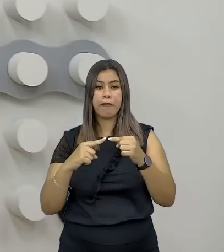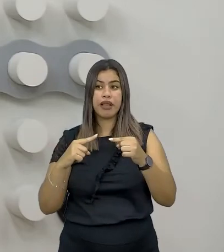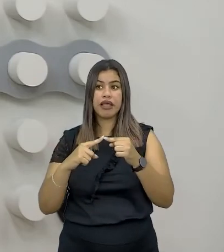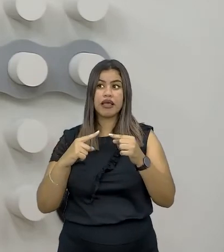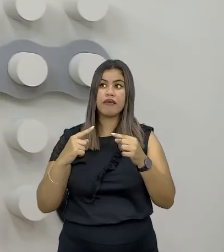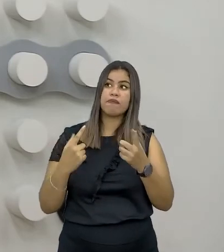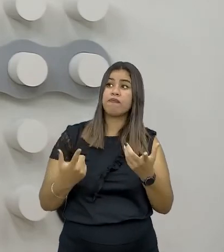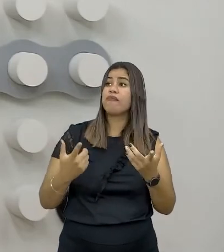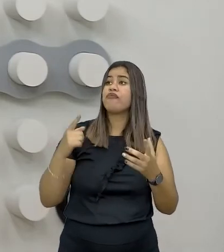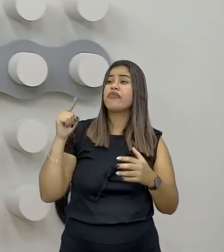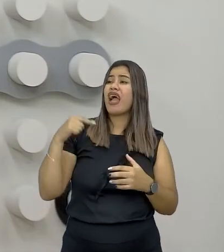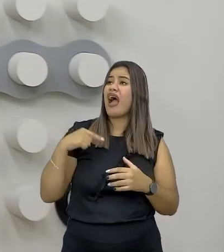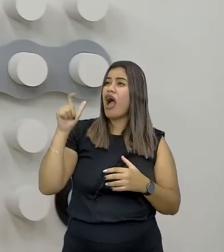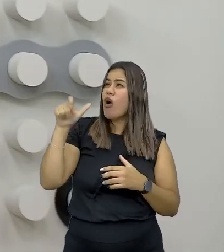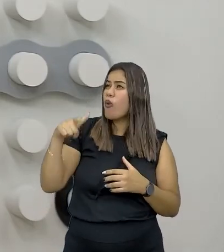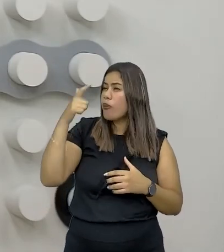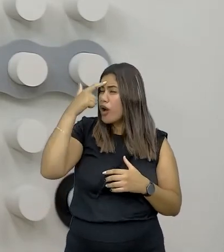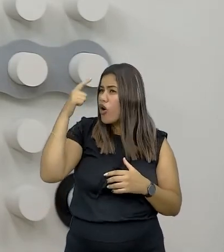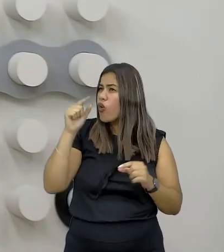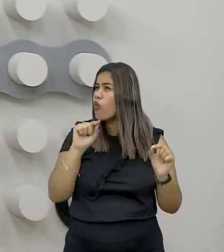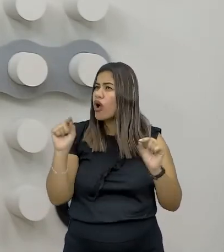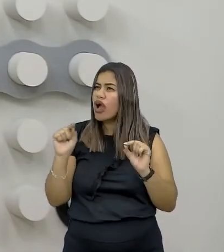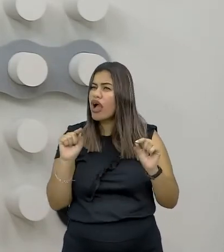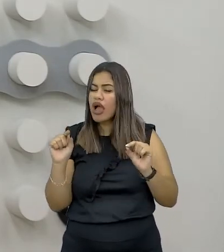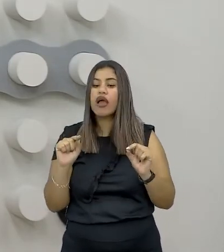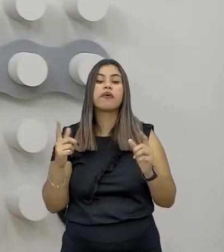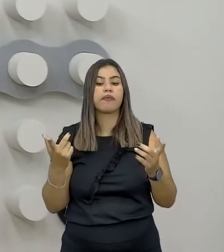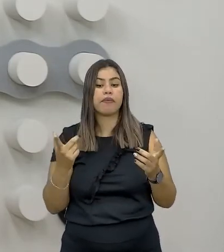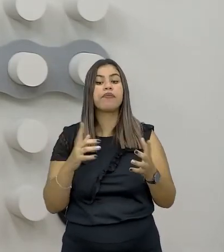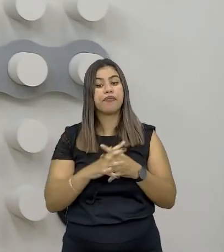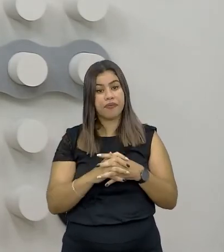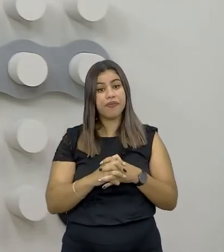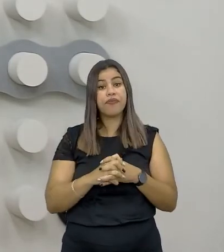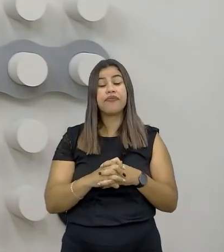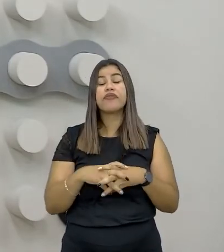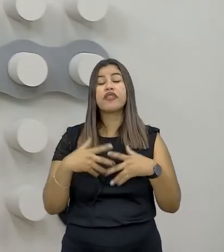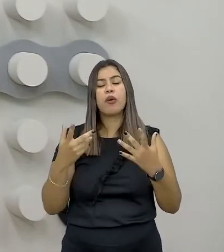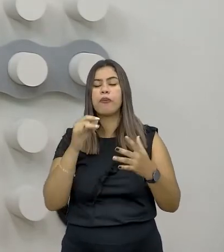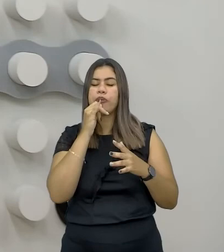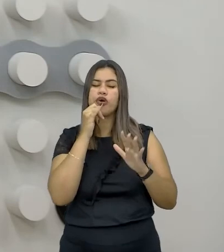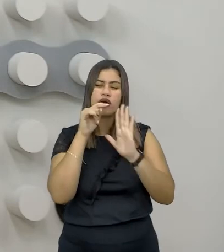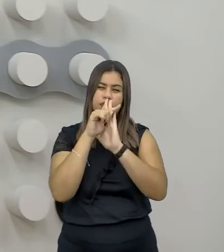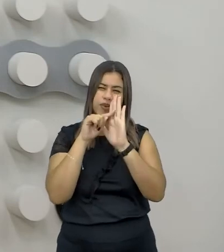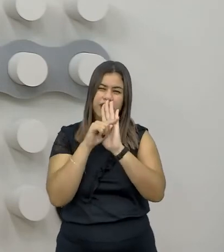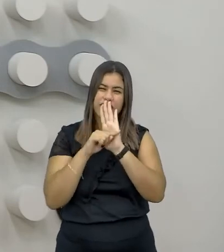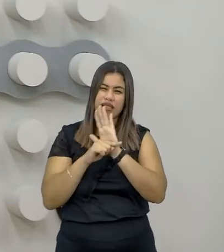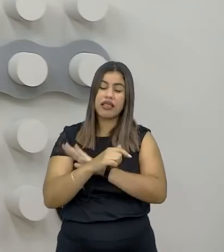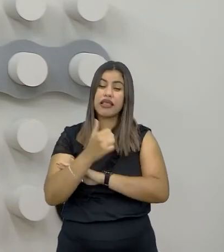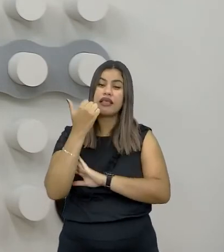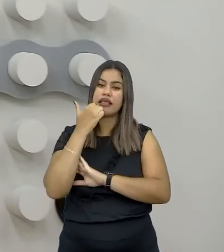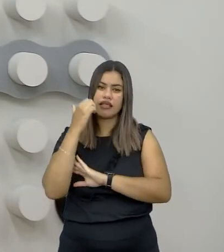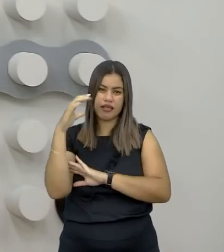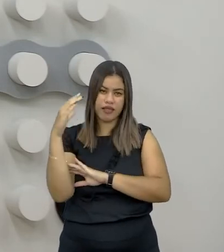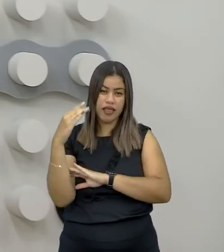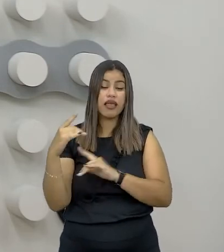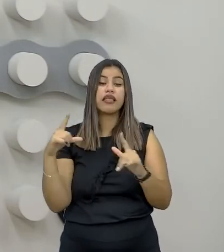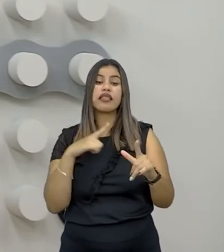merece? Então, a gente sabe na pesquisa científica, que é o que une todos os componentes